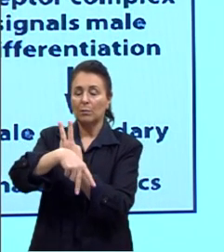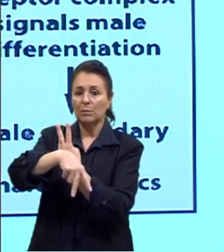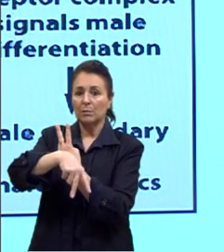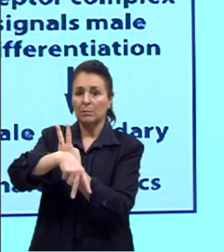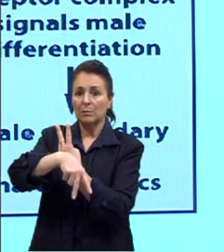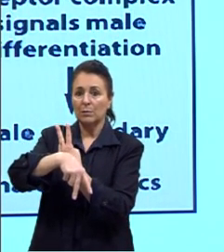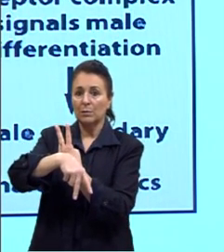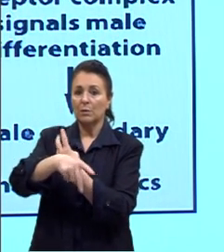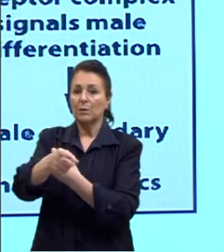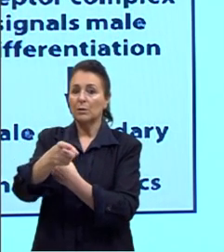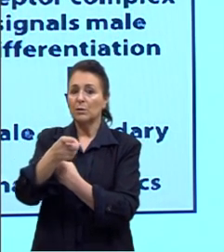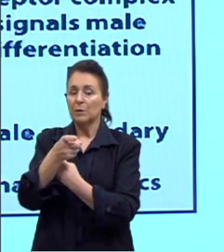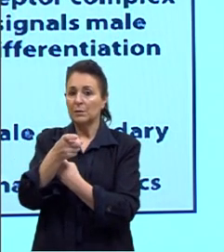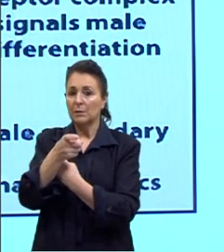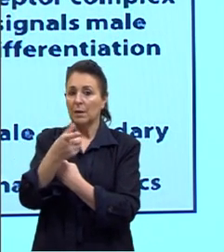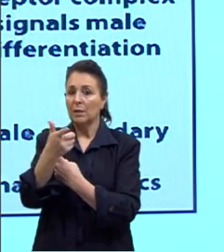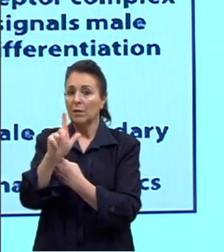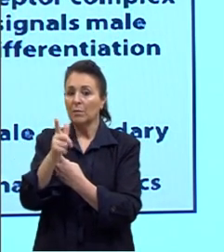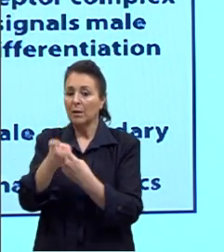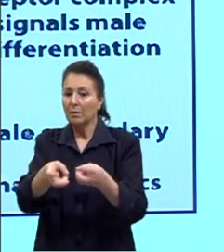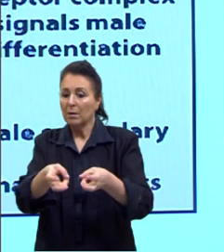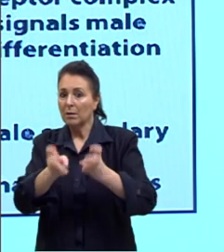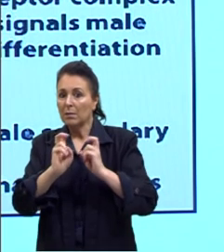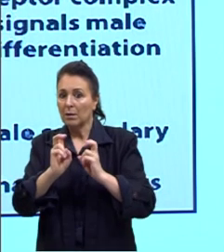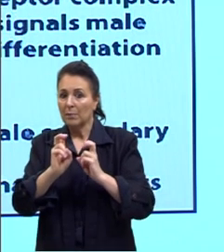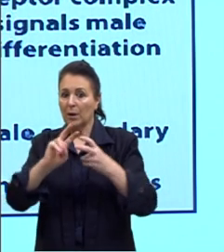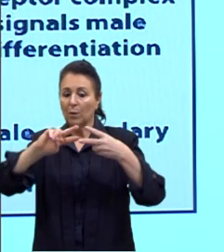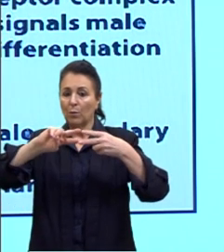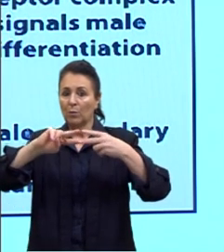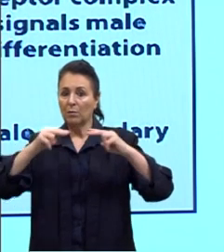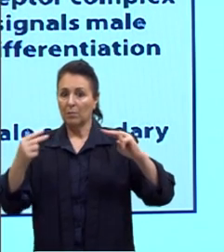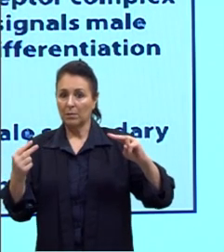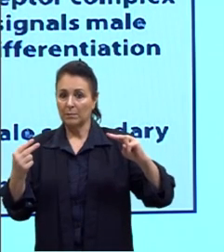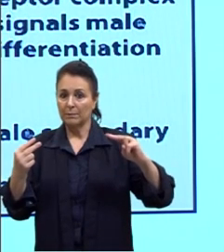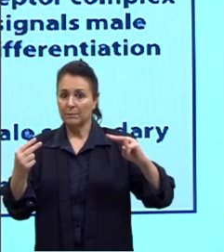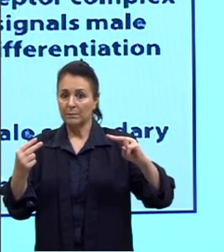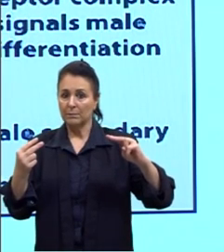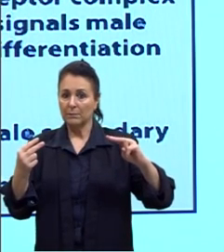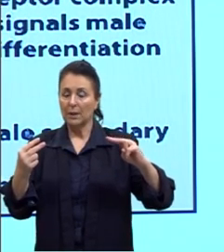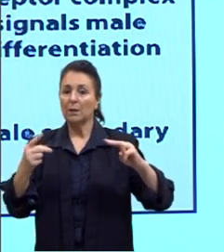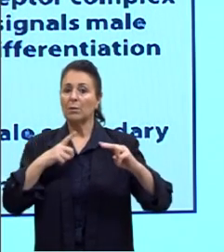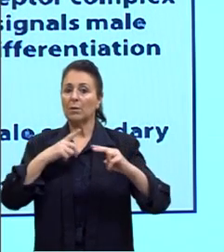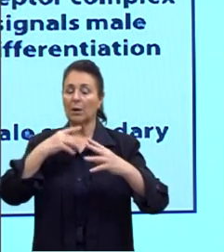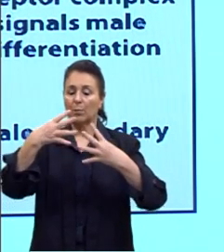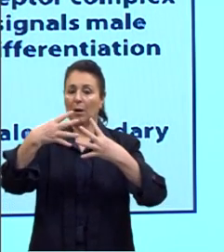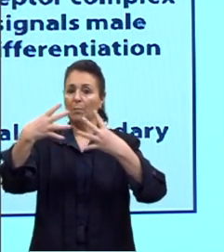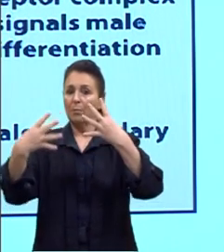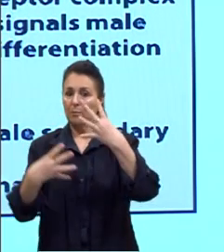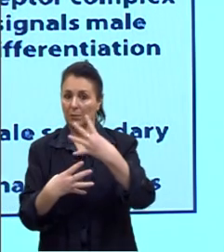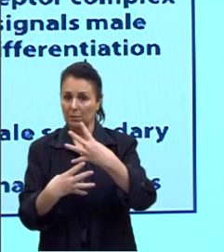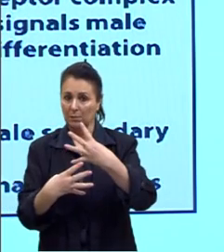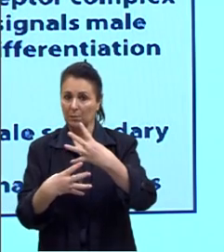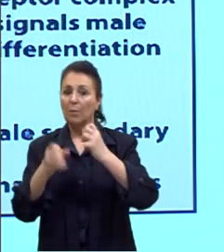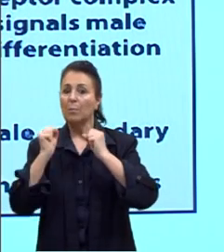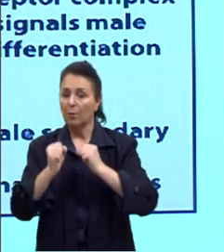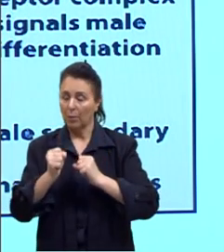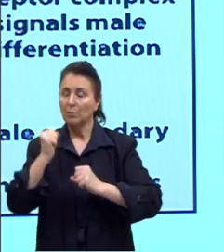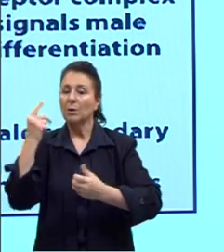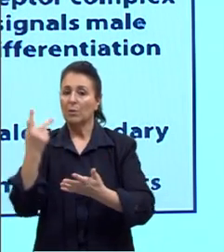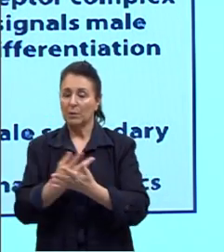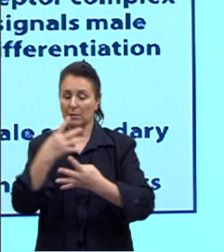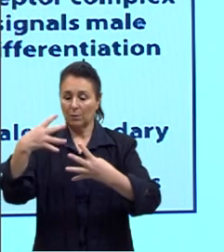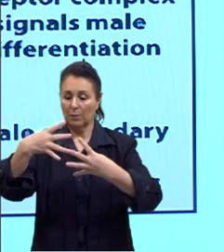Ele não vai ter um receptor para esse Gene tá vai ocorrer uma mutação pode ocorrer uma mutação